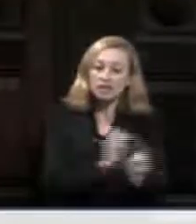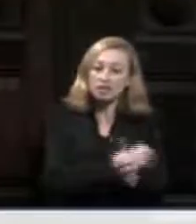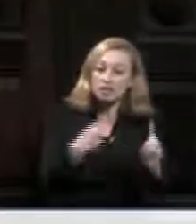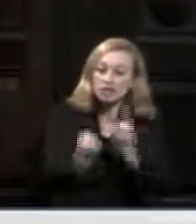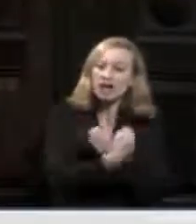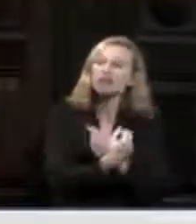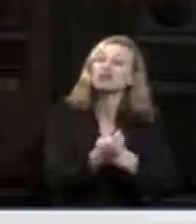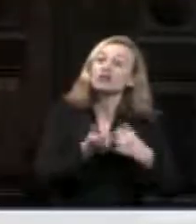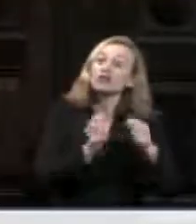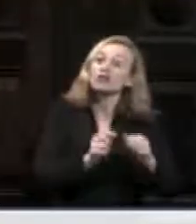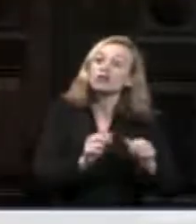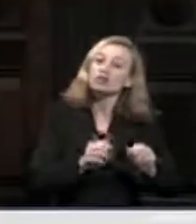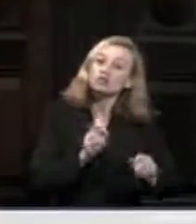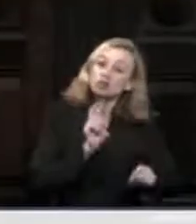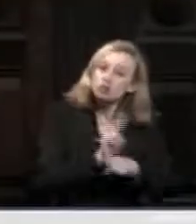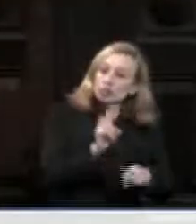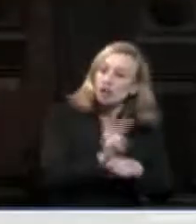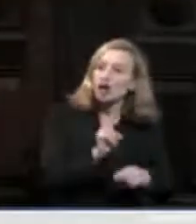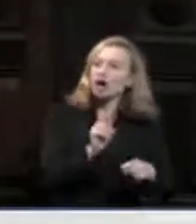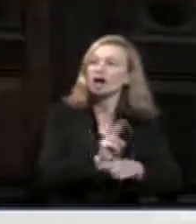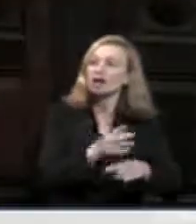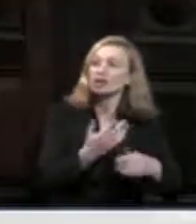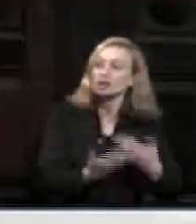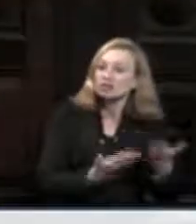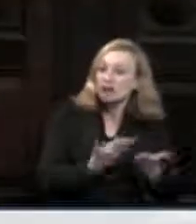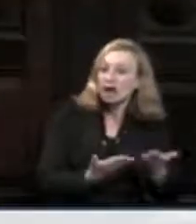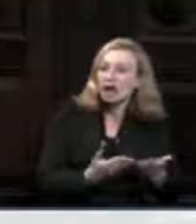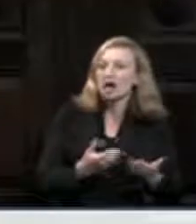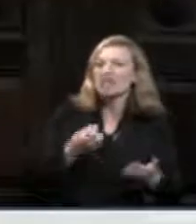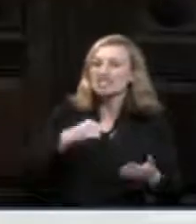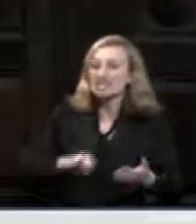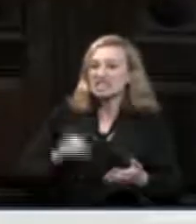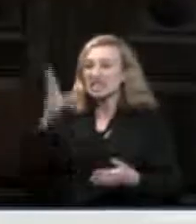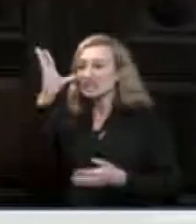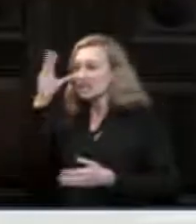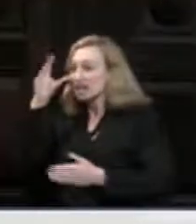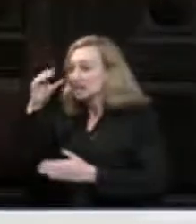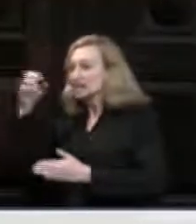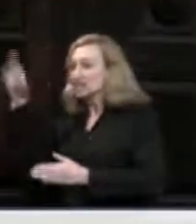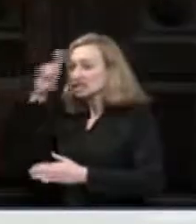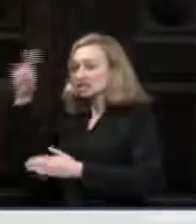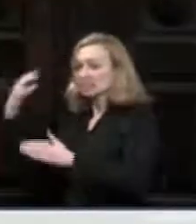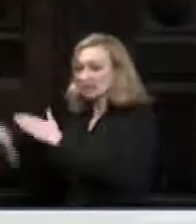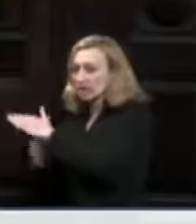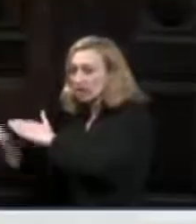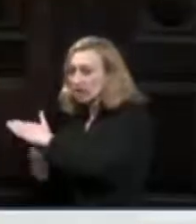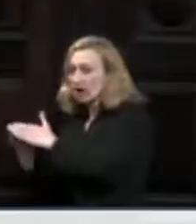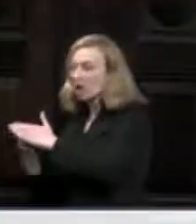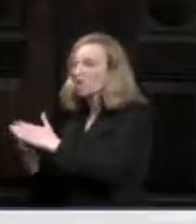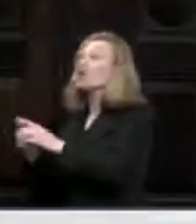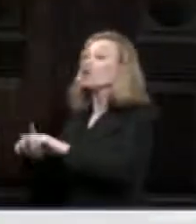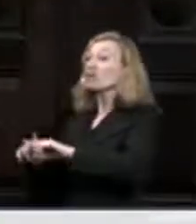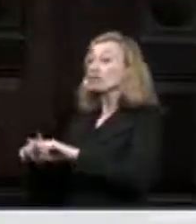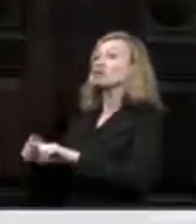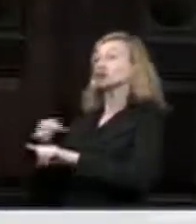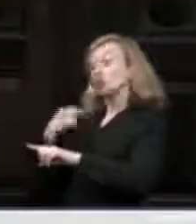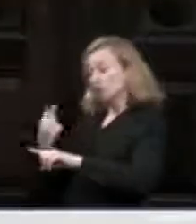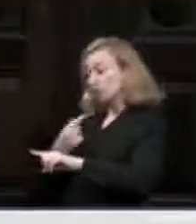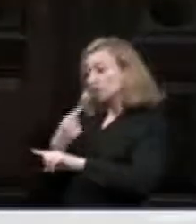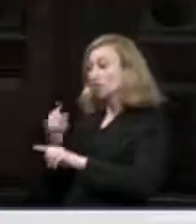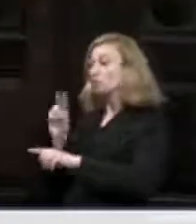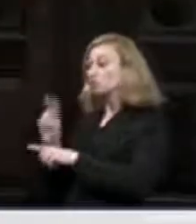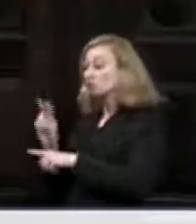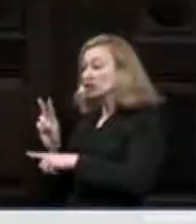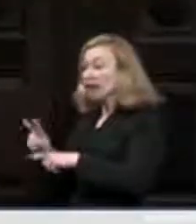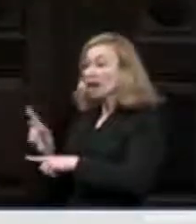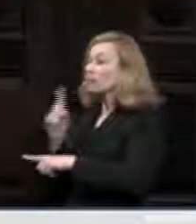caso requer na área social. O que for interesse empresarial, vamos tratar de forma equilibrada,